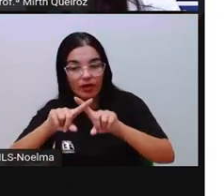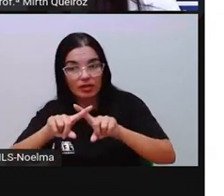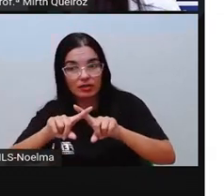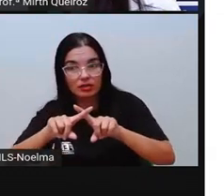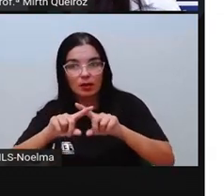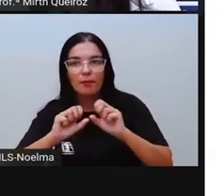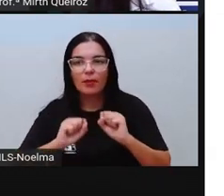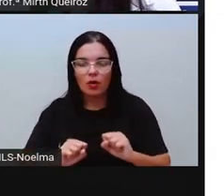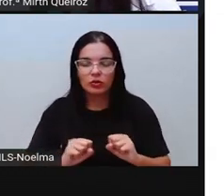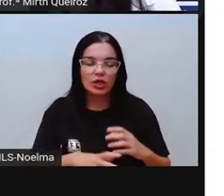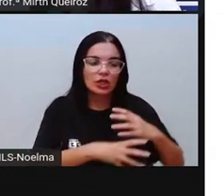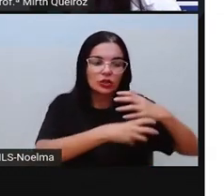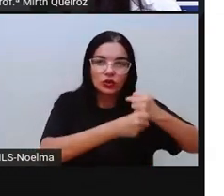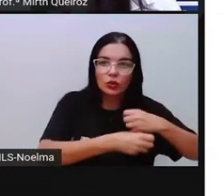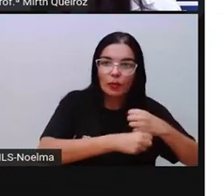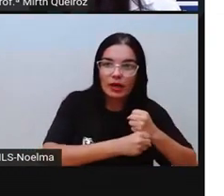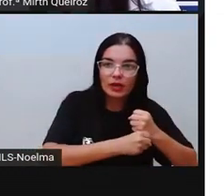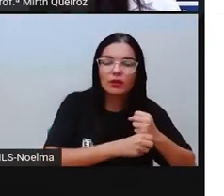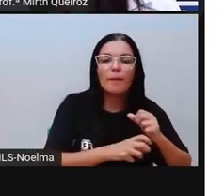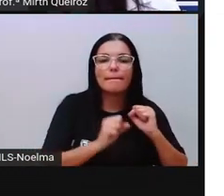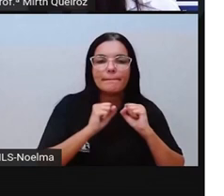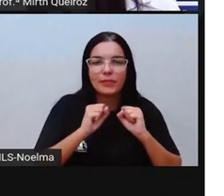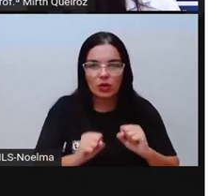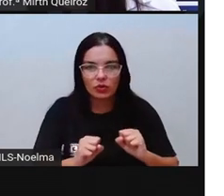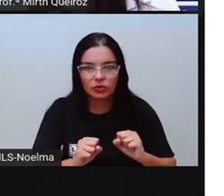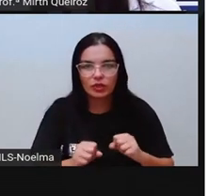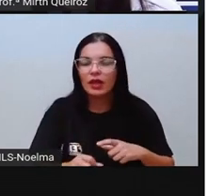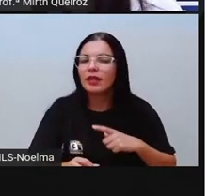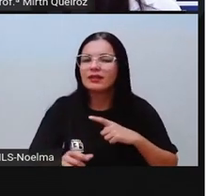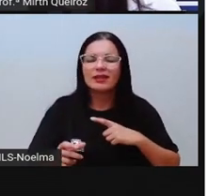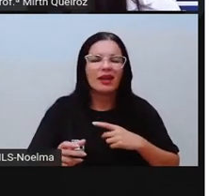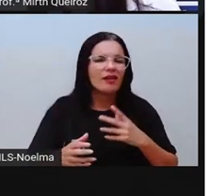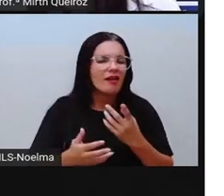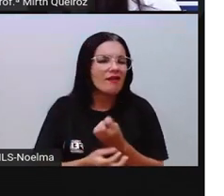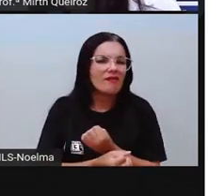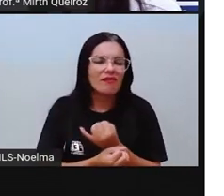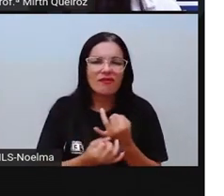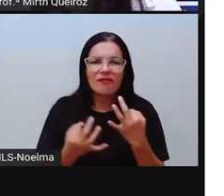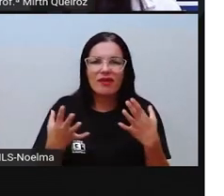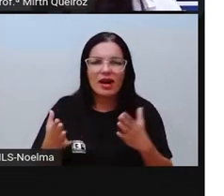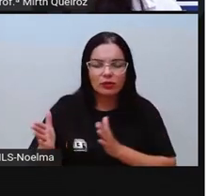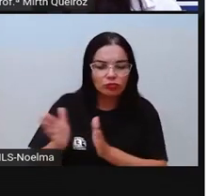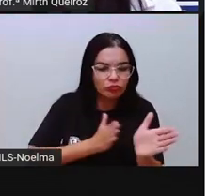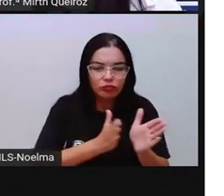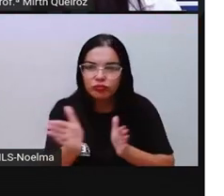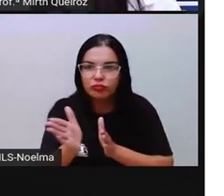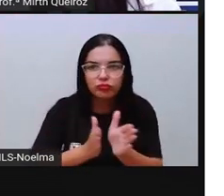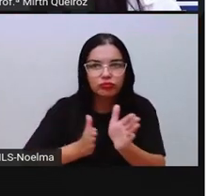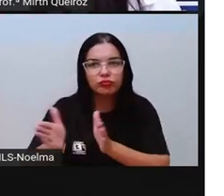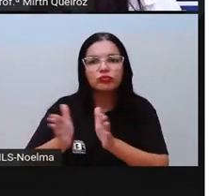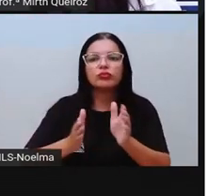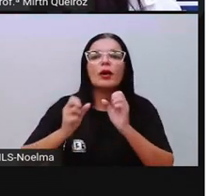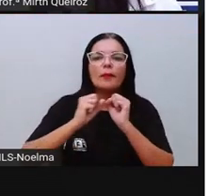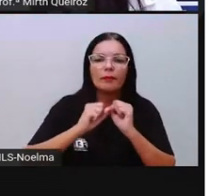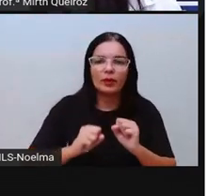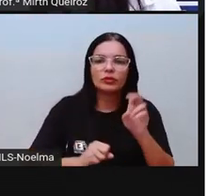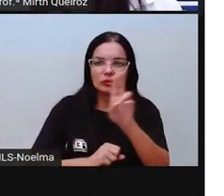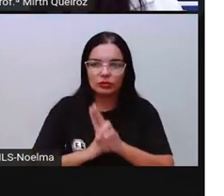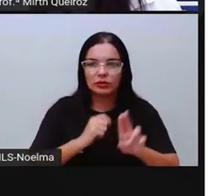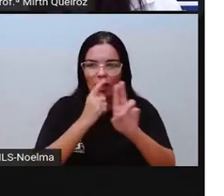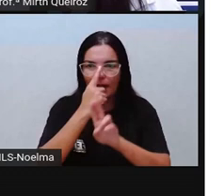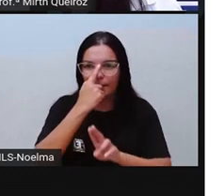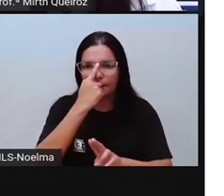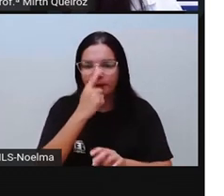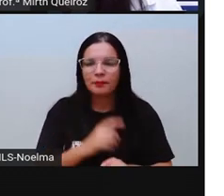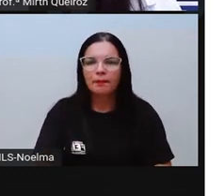posso resolver. Como eu disse para vocês, não existe uma única estratégia para resolver uma situação, um problema. Existem várias estratégias que podem ser utilizadas.